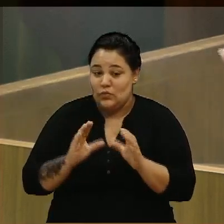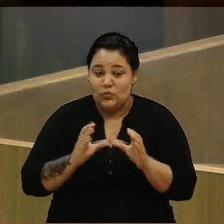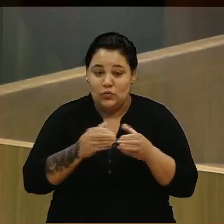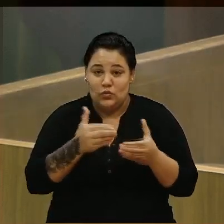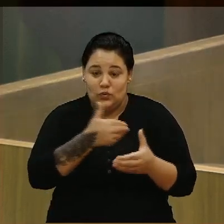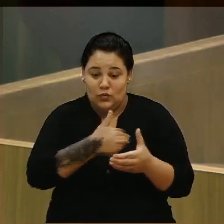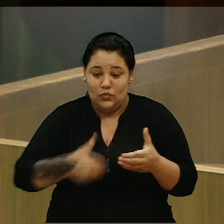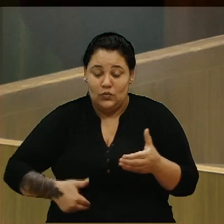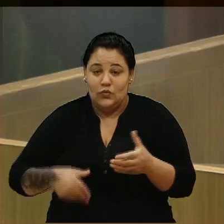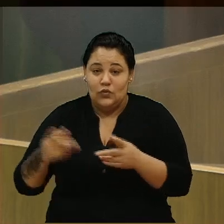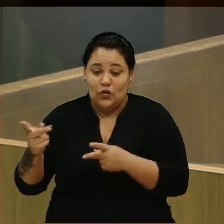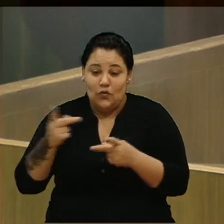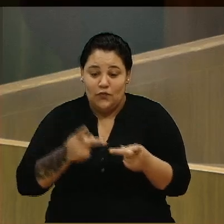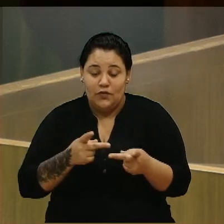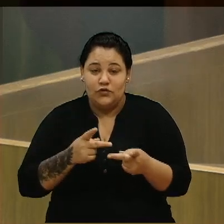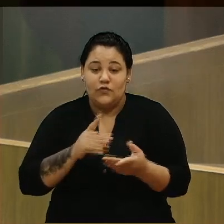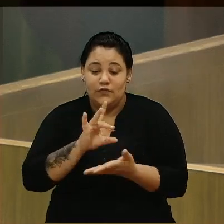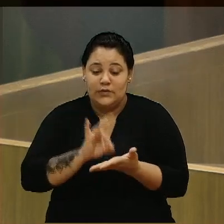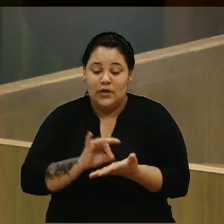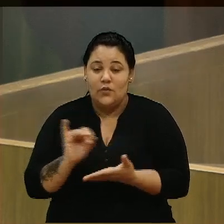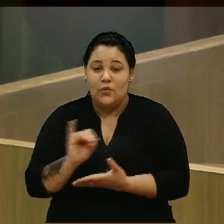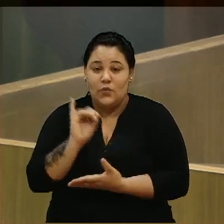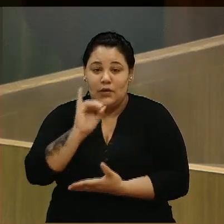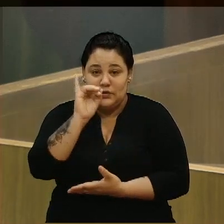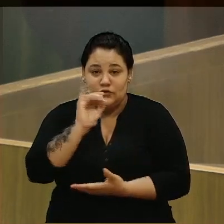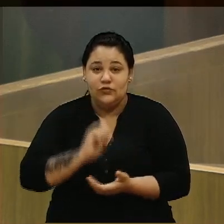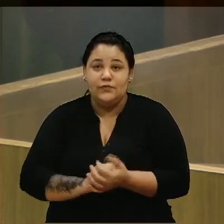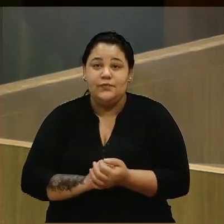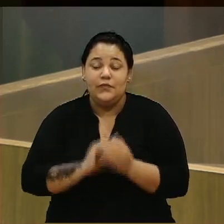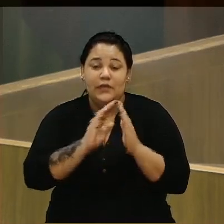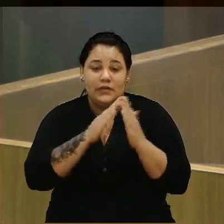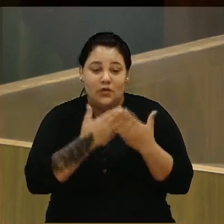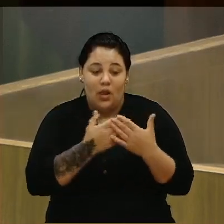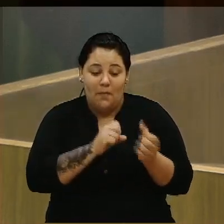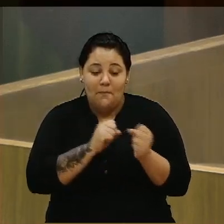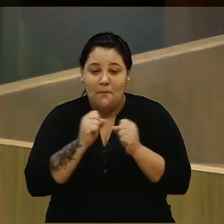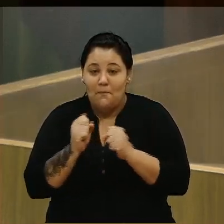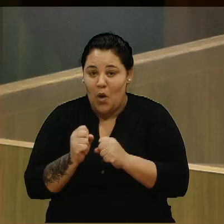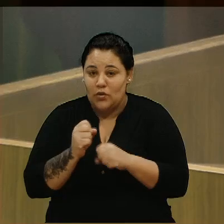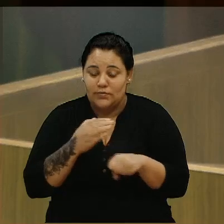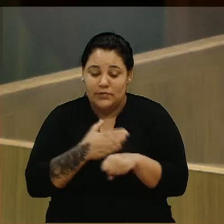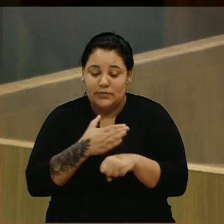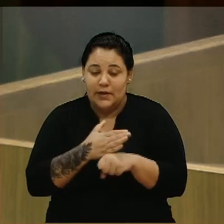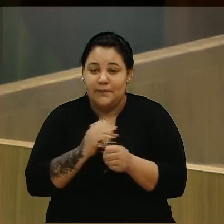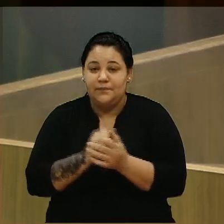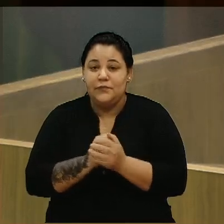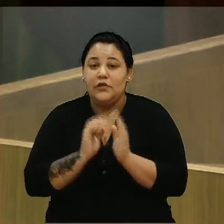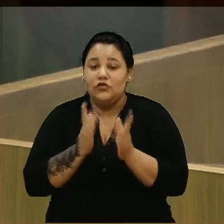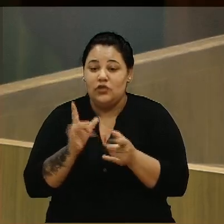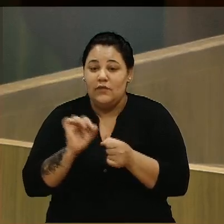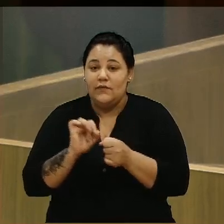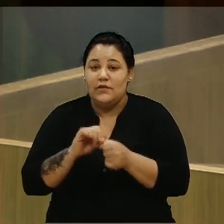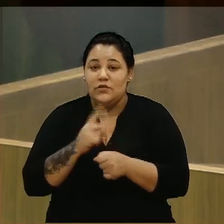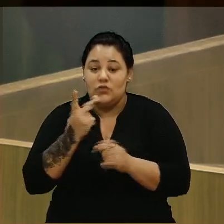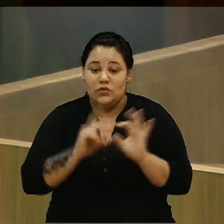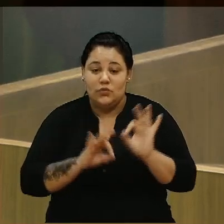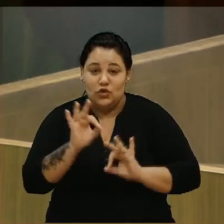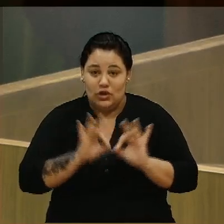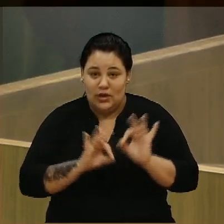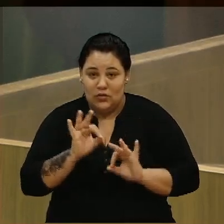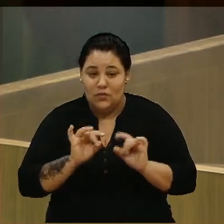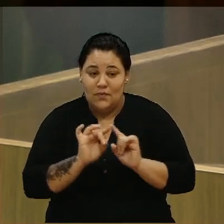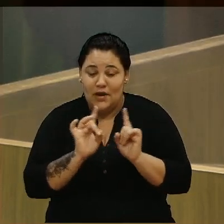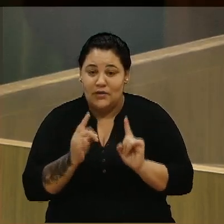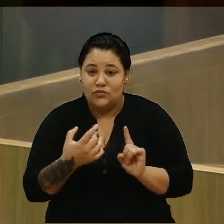esse convite importante, né, que as escolas possam se envolver. Então a gente fez os 2 projetos em separado, mas uma forma